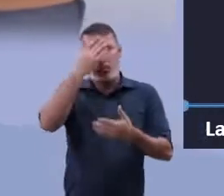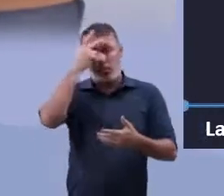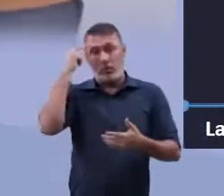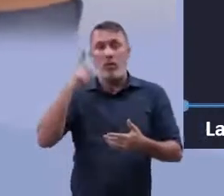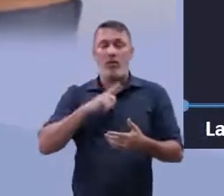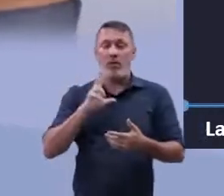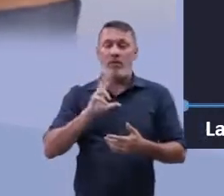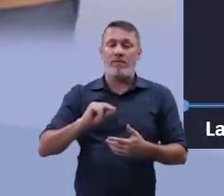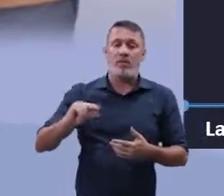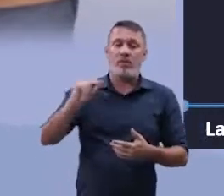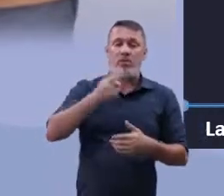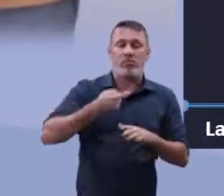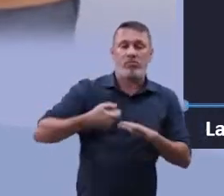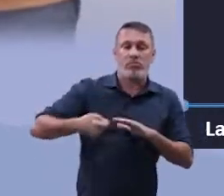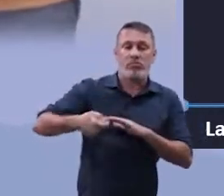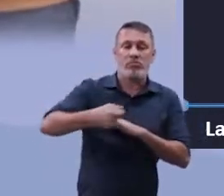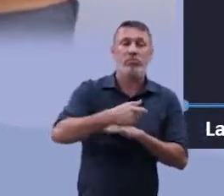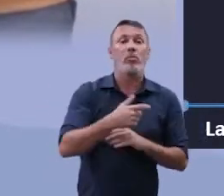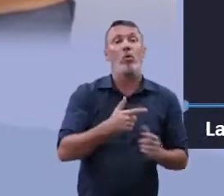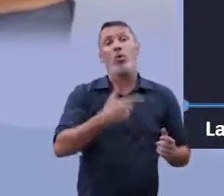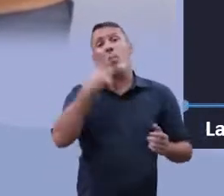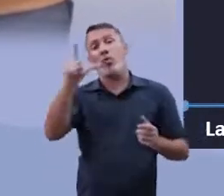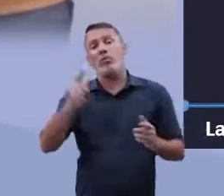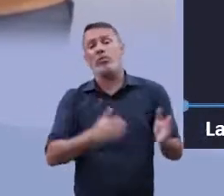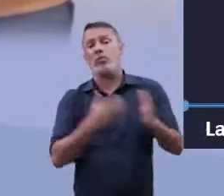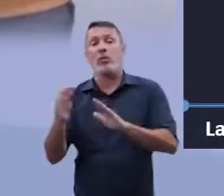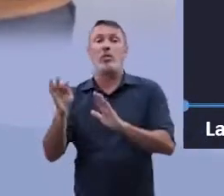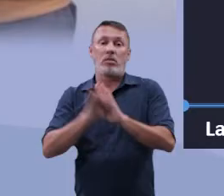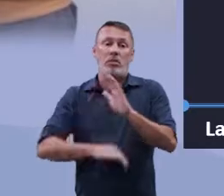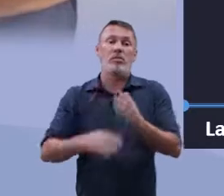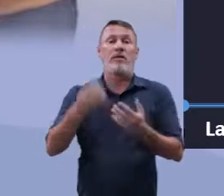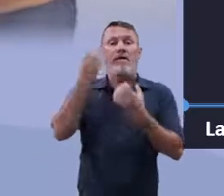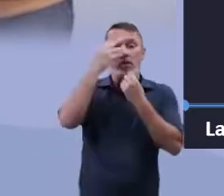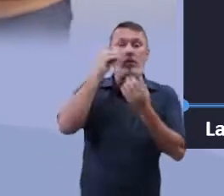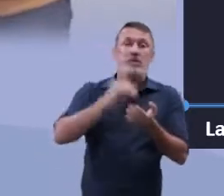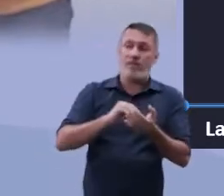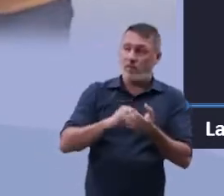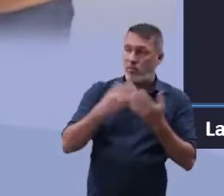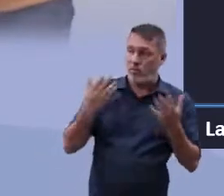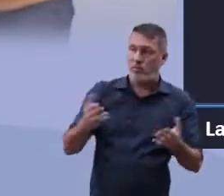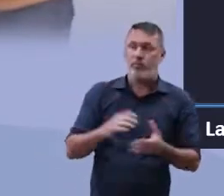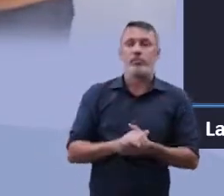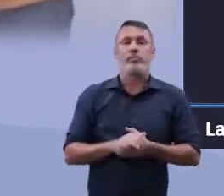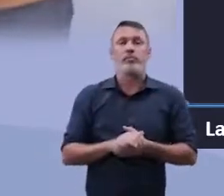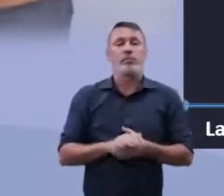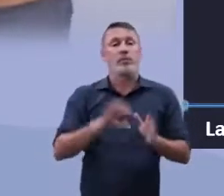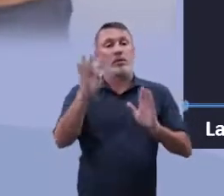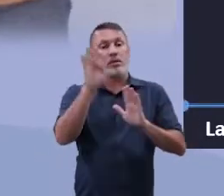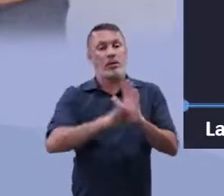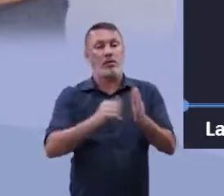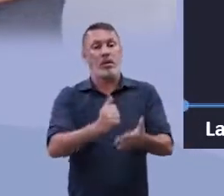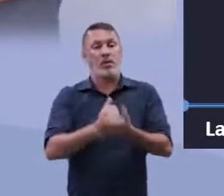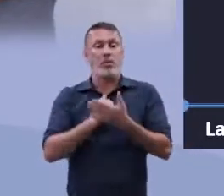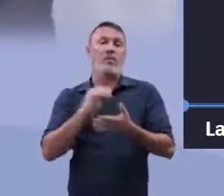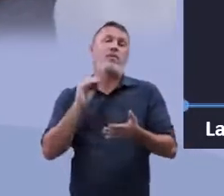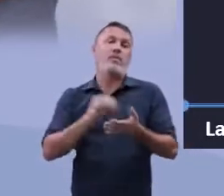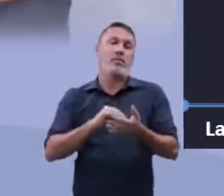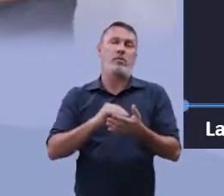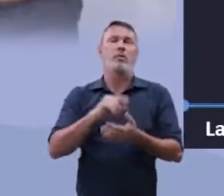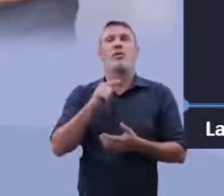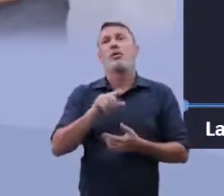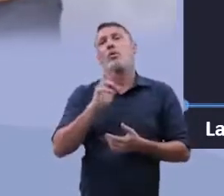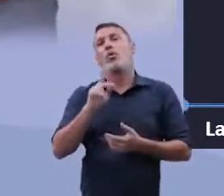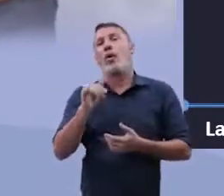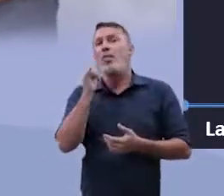fake news. Você vai falar em outra parte do seu texto sobre a desinformação. O texto de apoio está